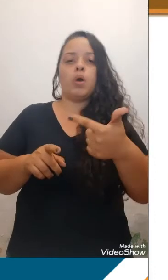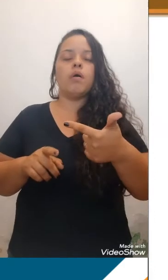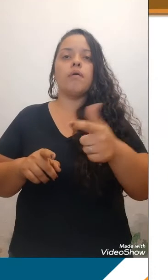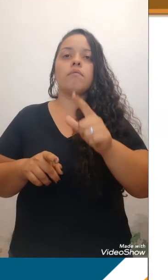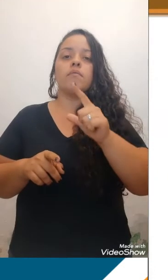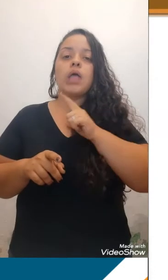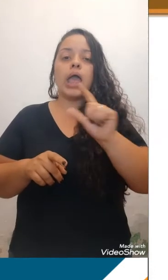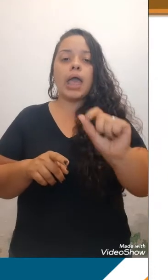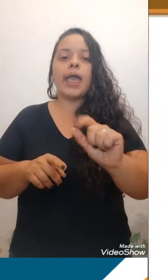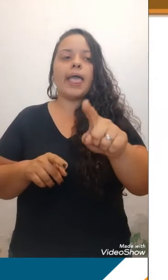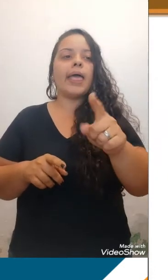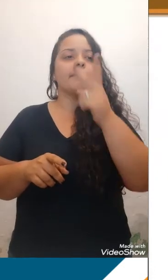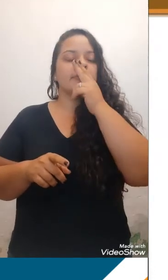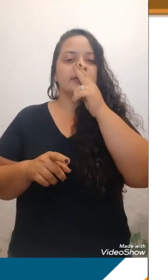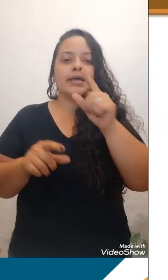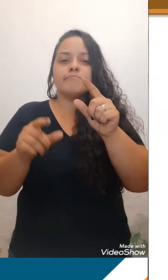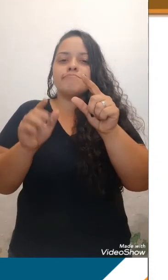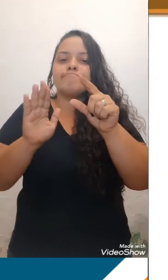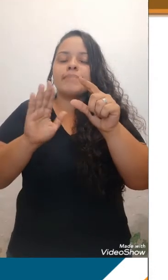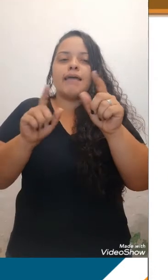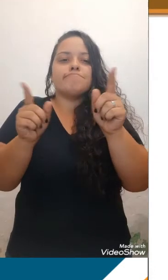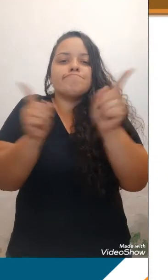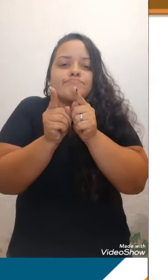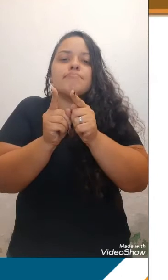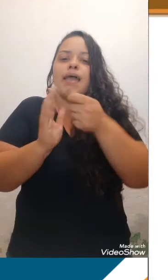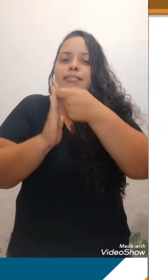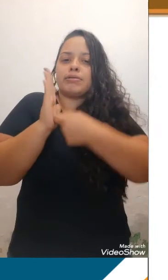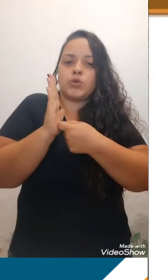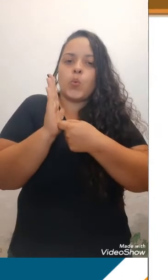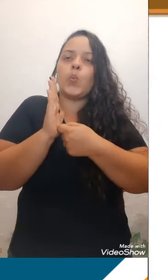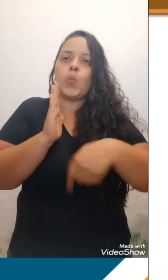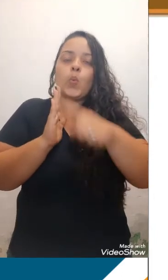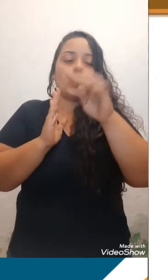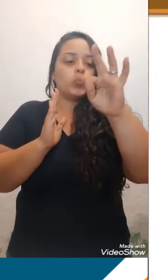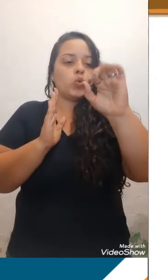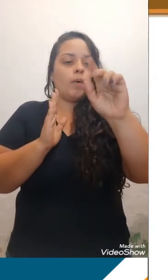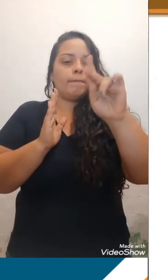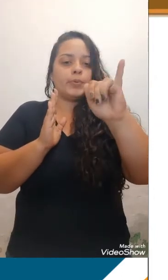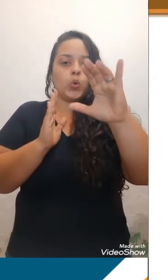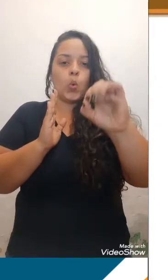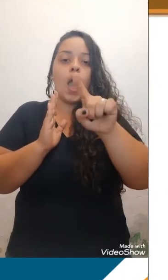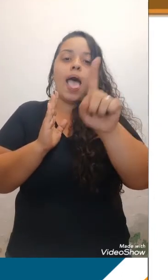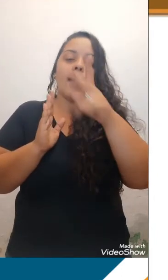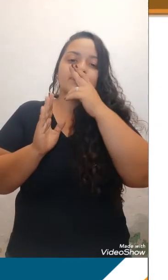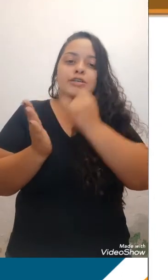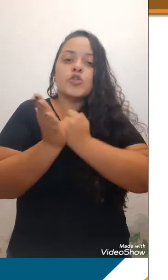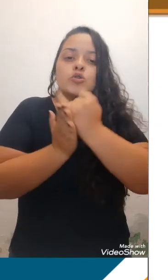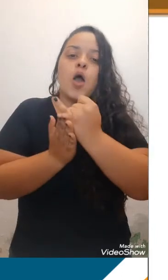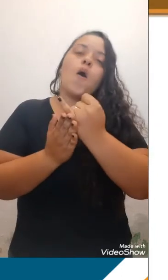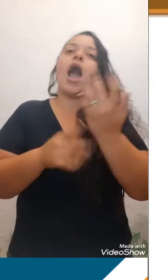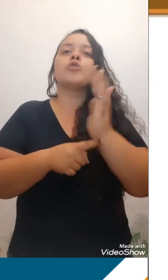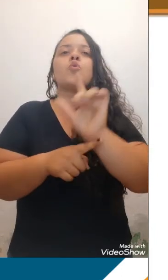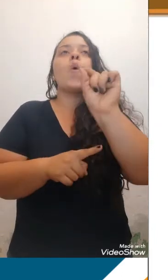segundo, ele é uma espécie de uma mini redação. O tópico frasal seria a introdução, ou seja, a apresentação do que